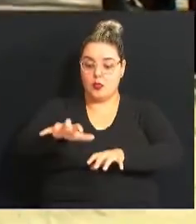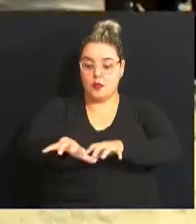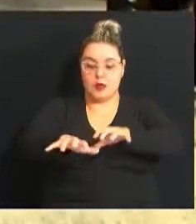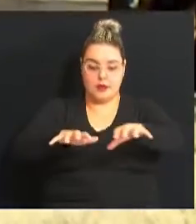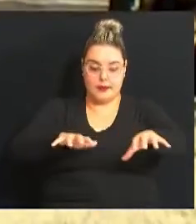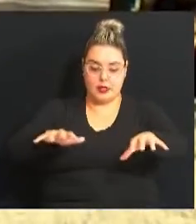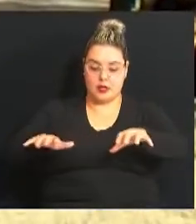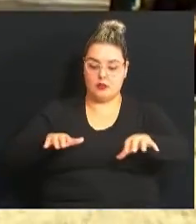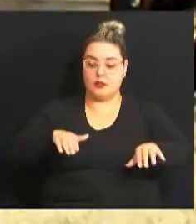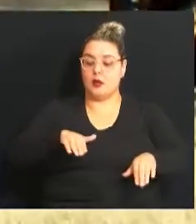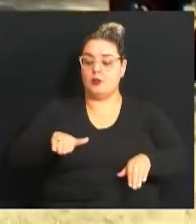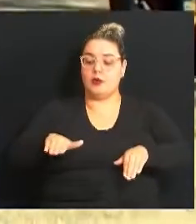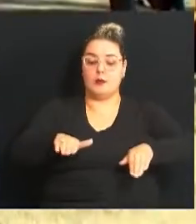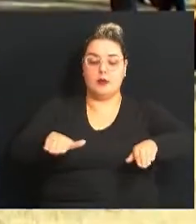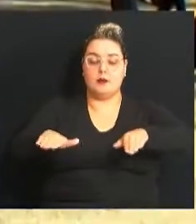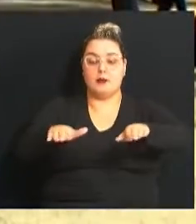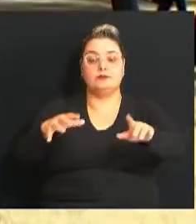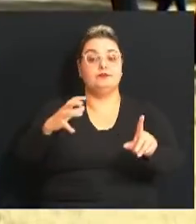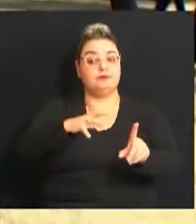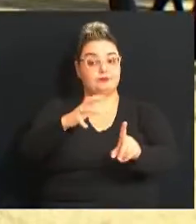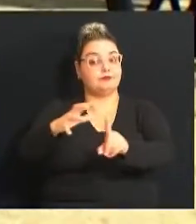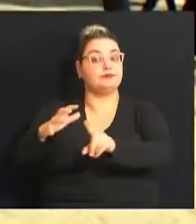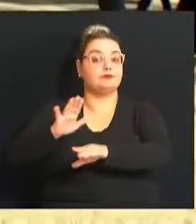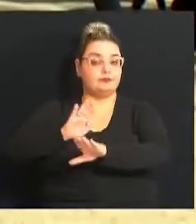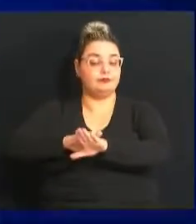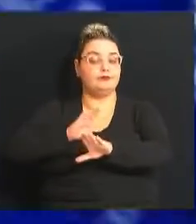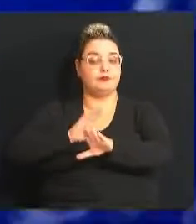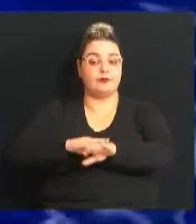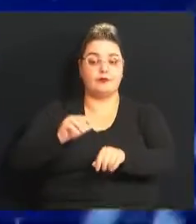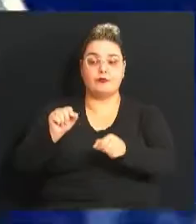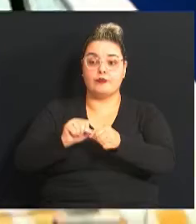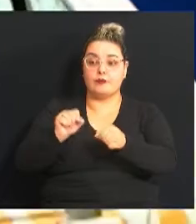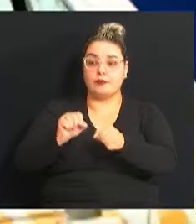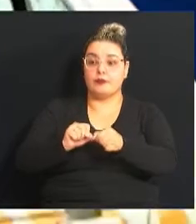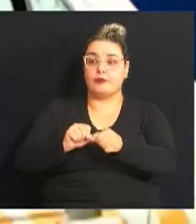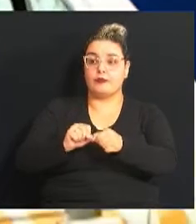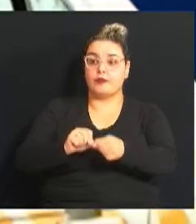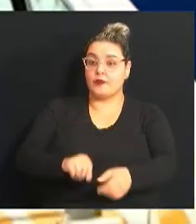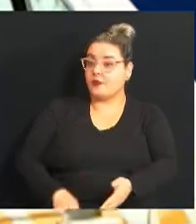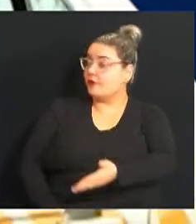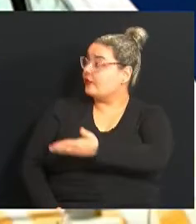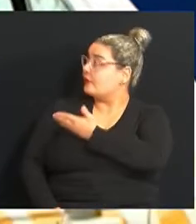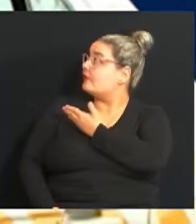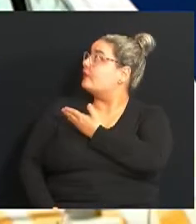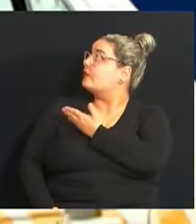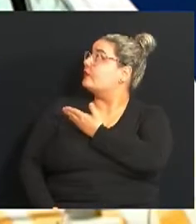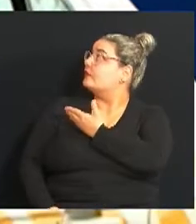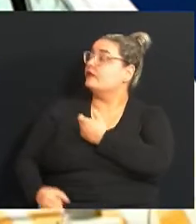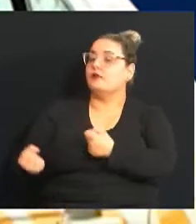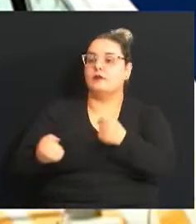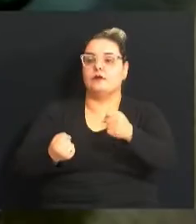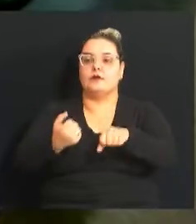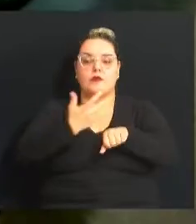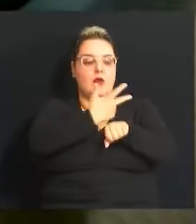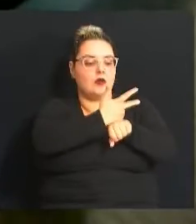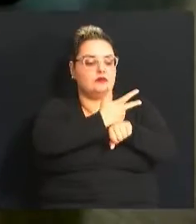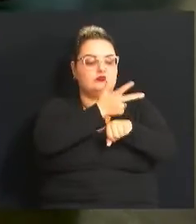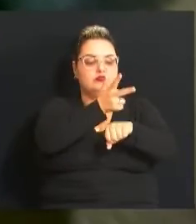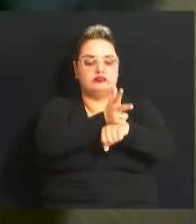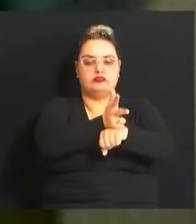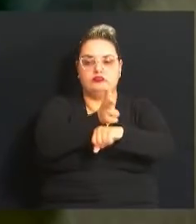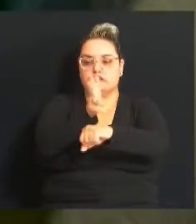a serem impactados pela ação será realizado por meio de uma viatura equipada com câmeras. O